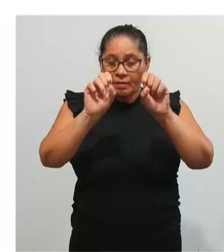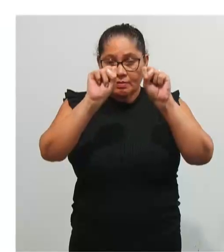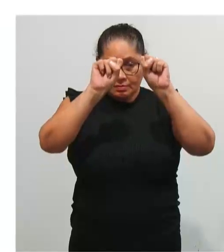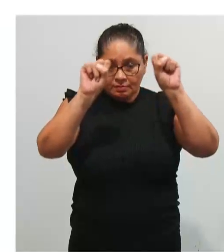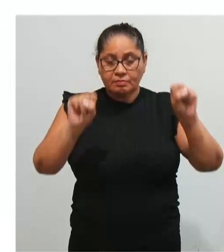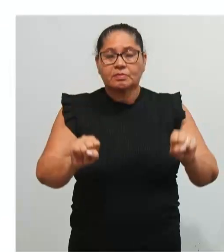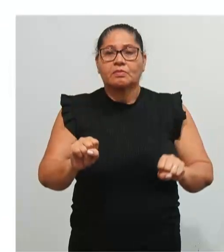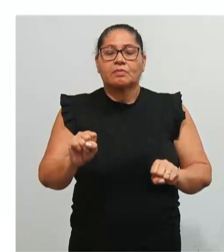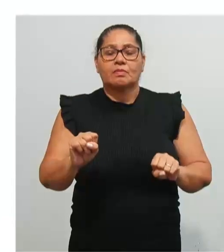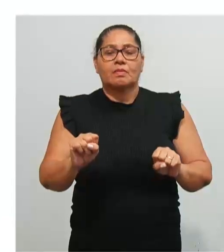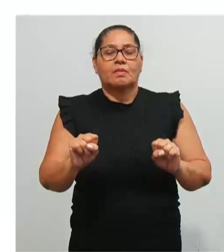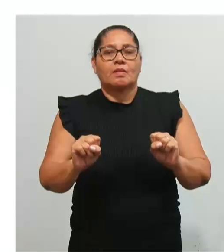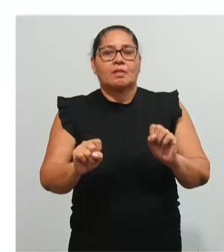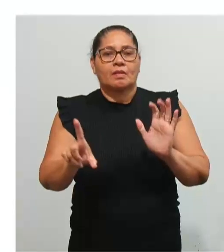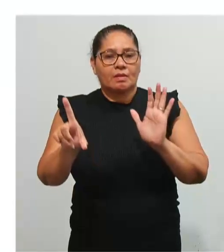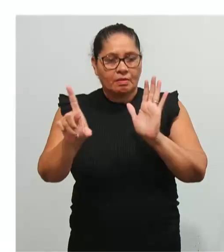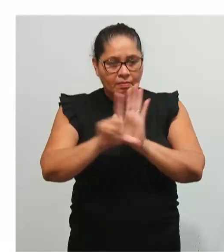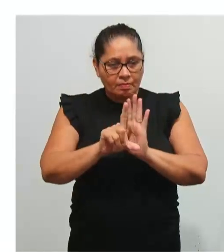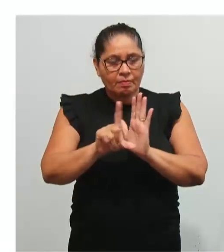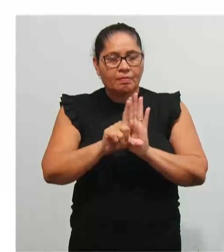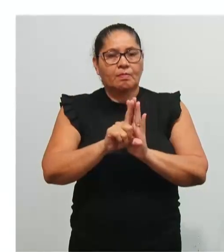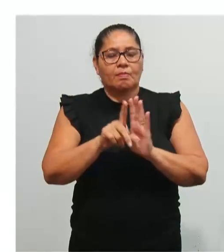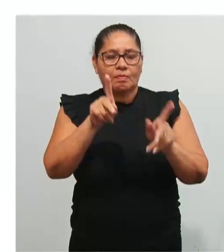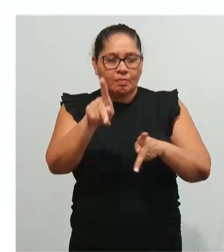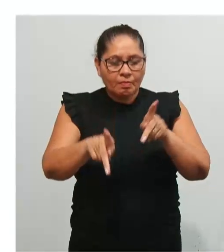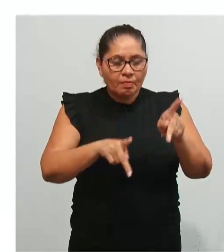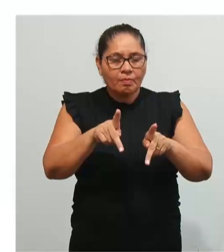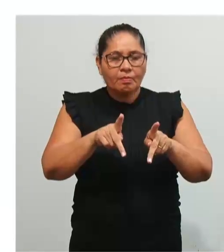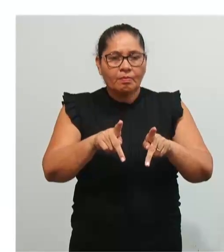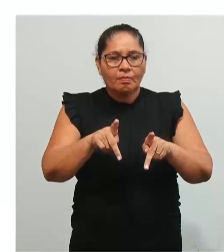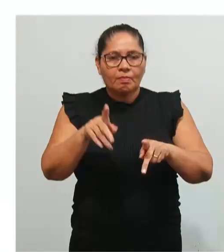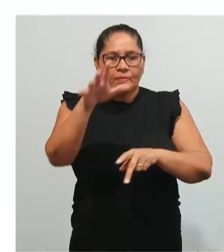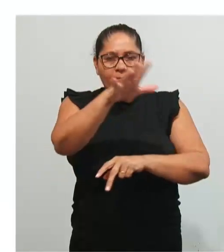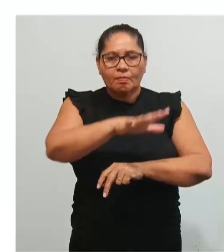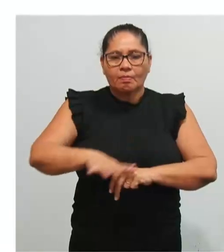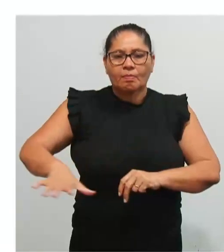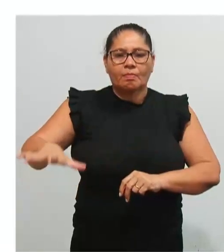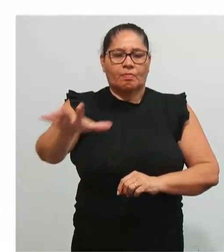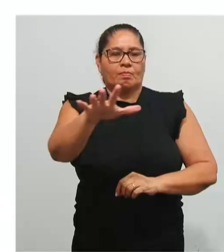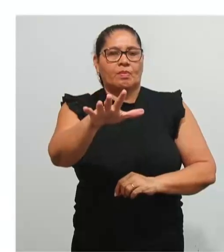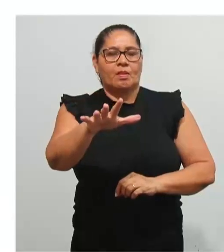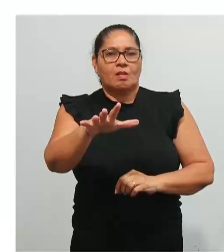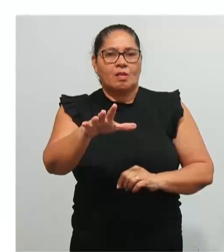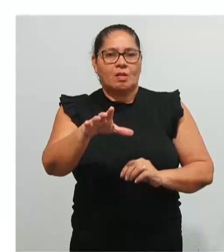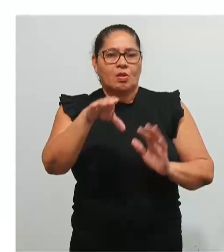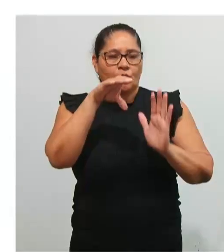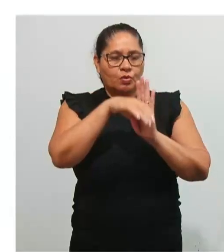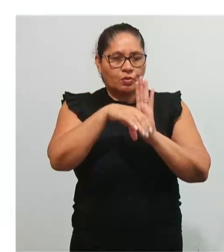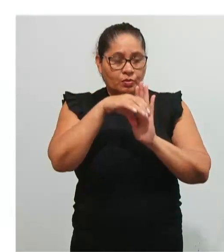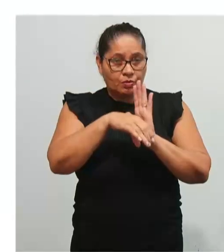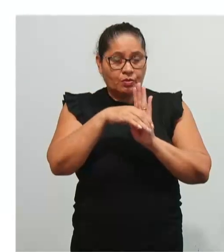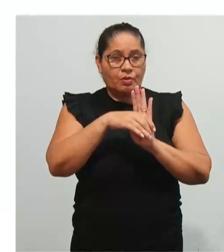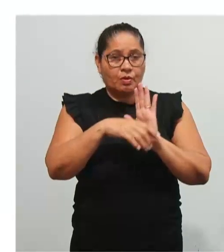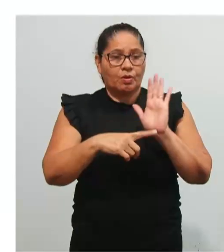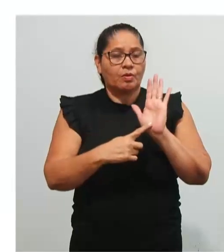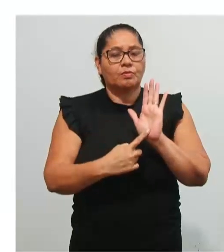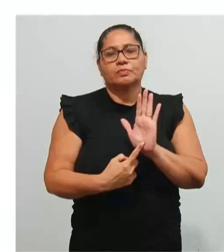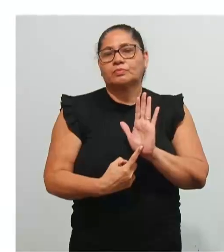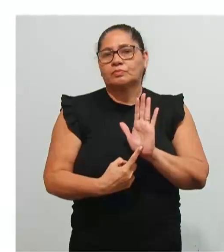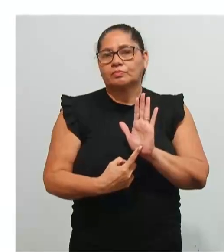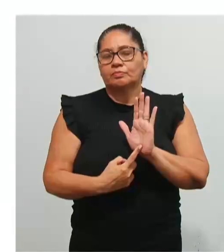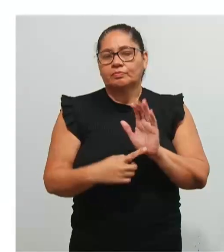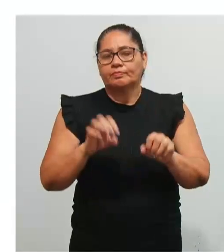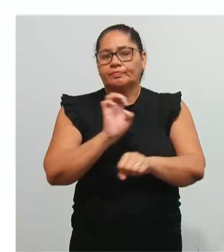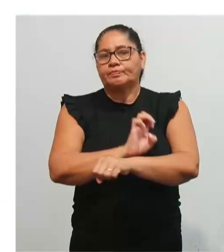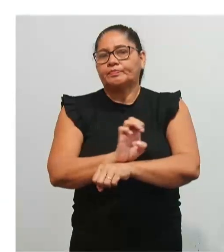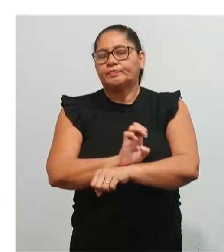constitucional legal, que regula a população e seus limites de território. Logo, esses conceitos permitem distinguir a forma do